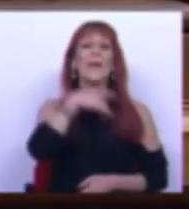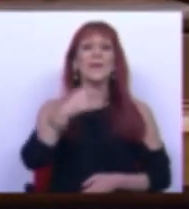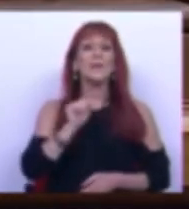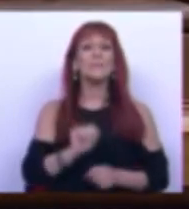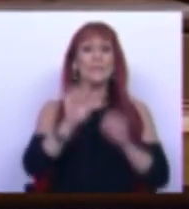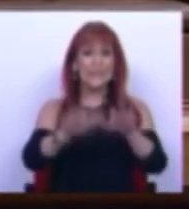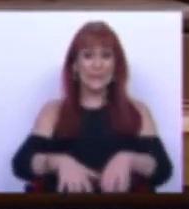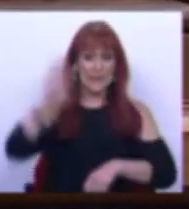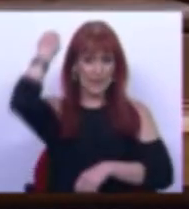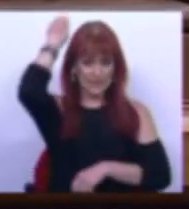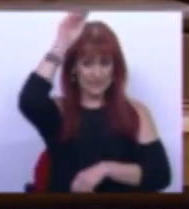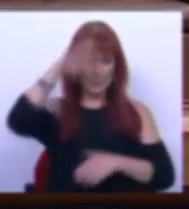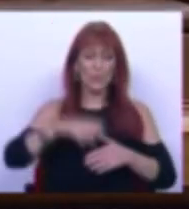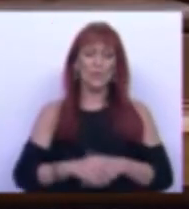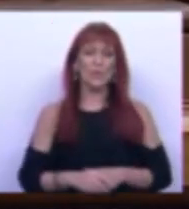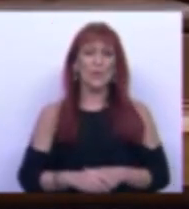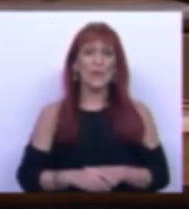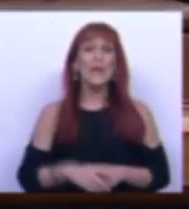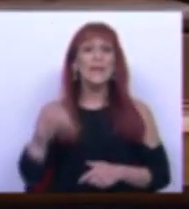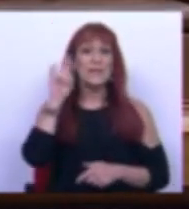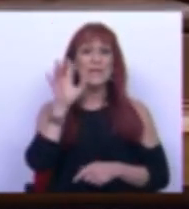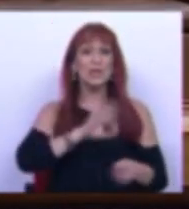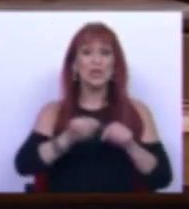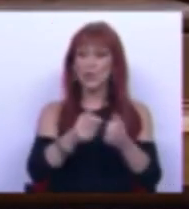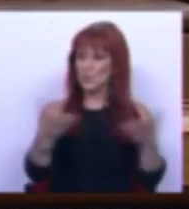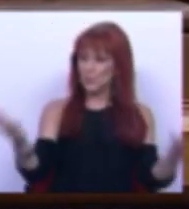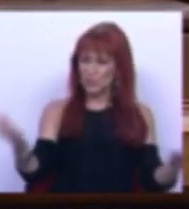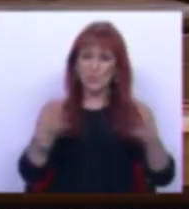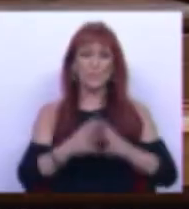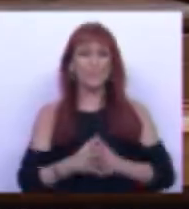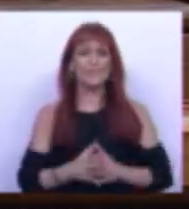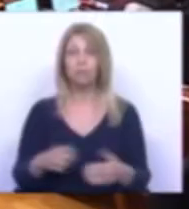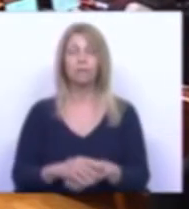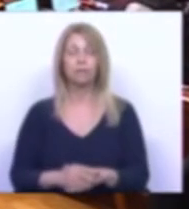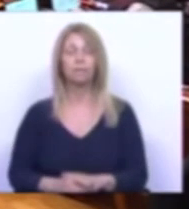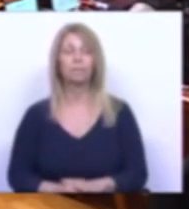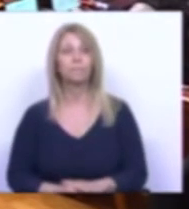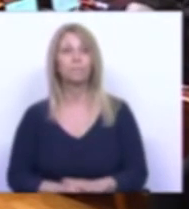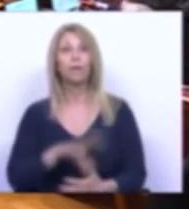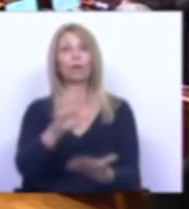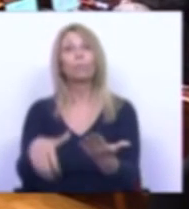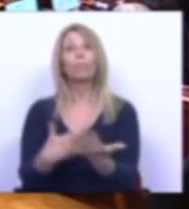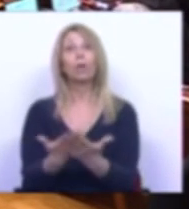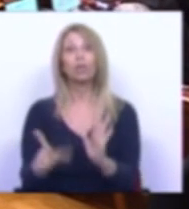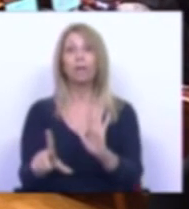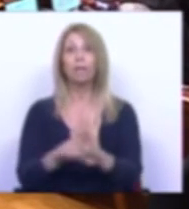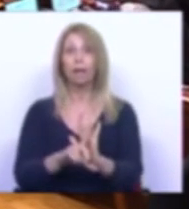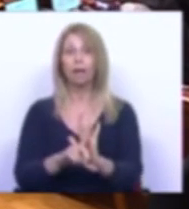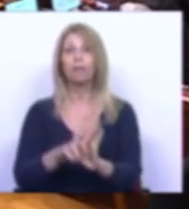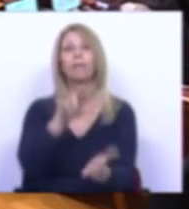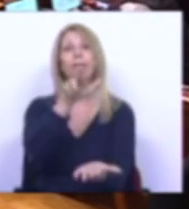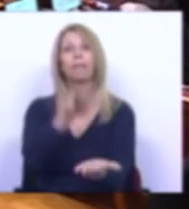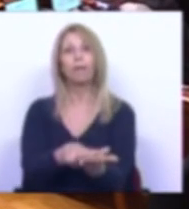sessões plenárias regressam esta quarta-feira ao Parlamento, depois da pausa para férias, numa semana que deverá ser dominada